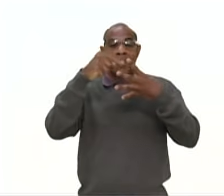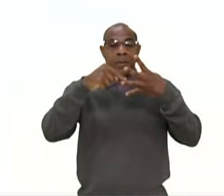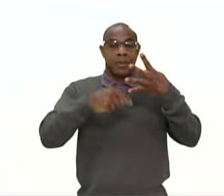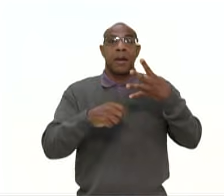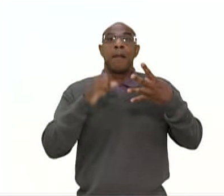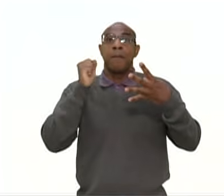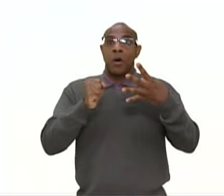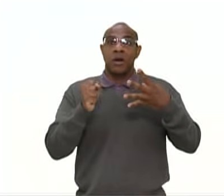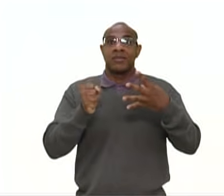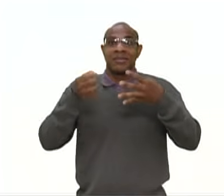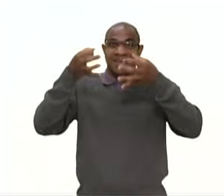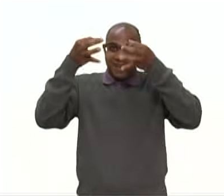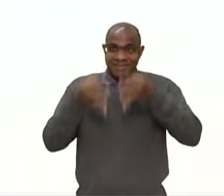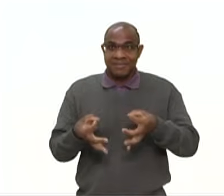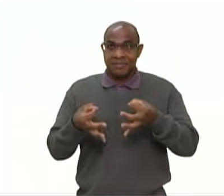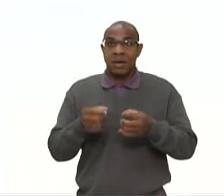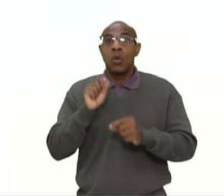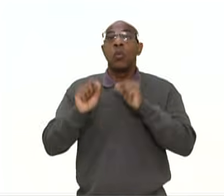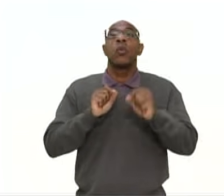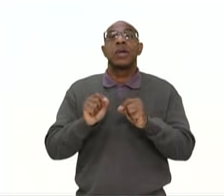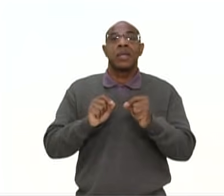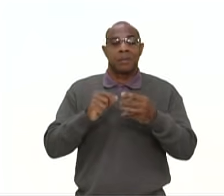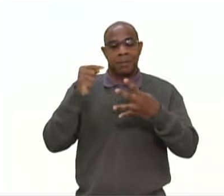respondam aí.